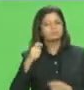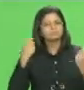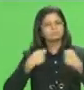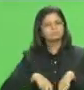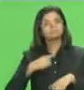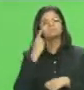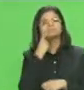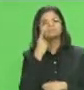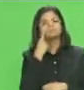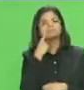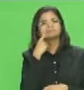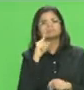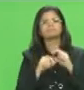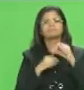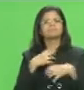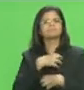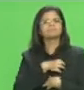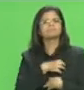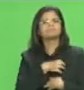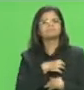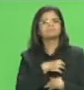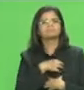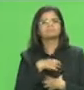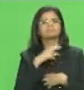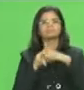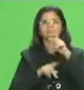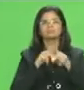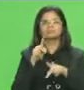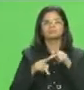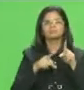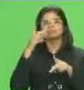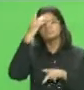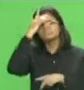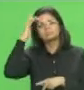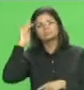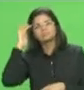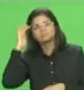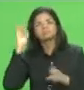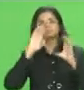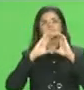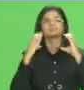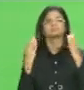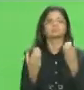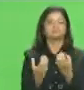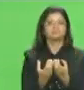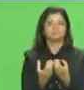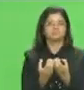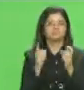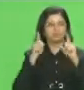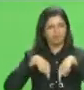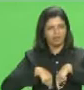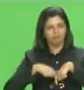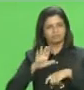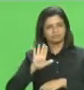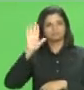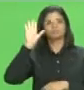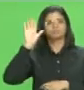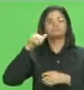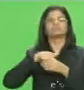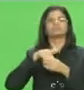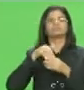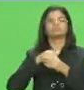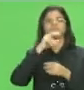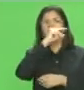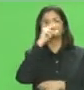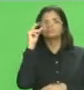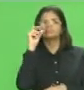sem dúvida nenhuma, o sentimento do povo, das pessoas, da comunidade. E essa candidatura nossa, de prefeito